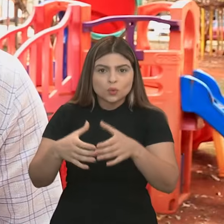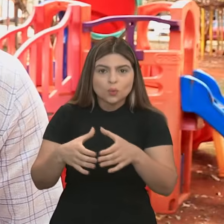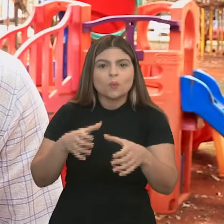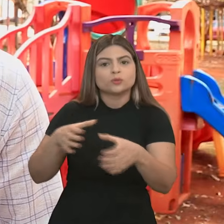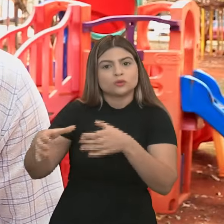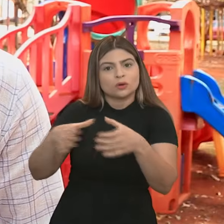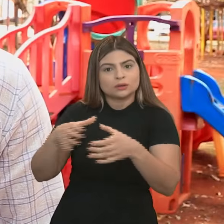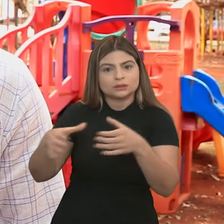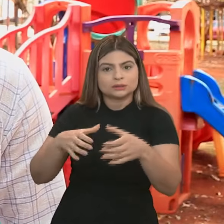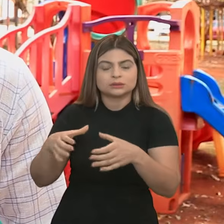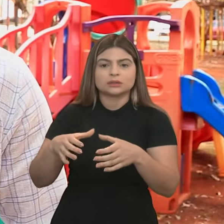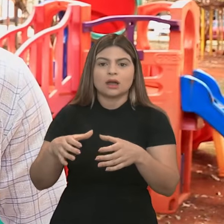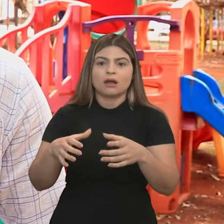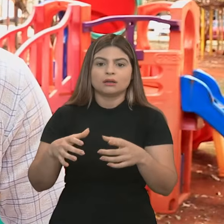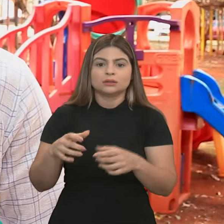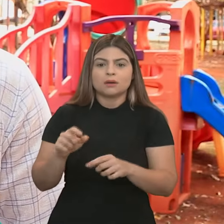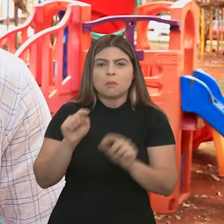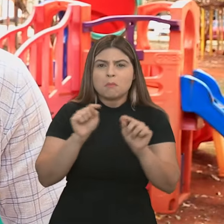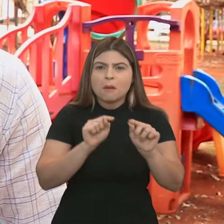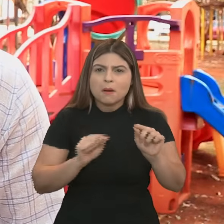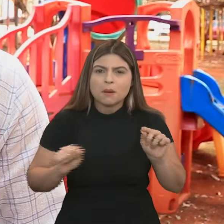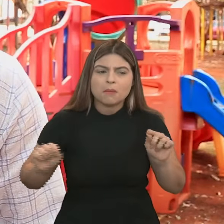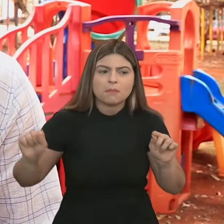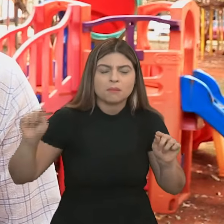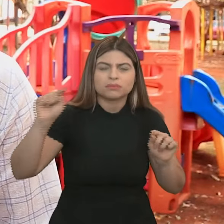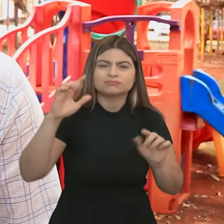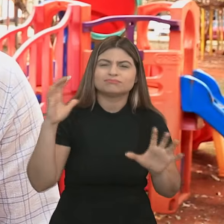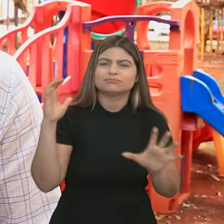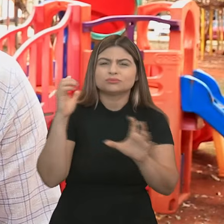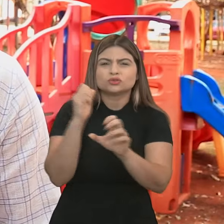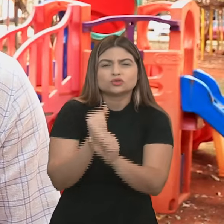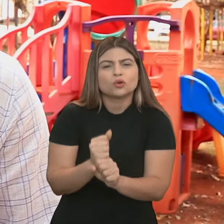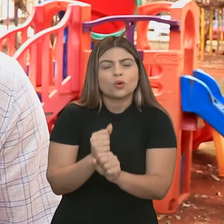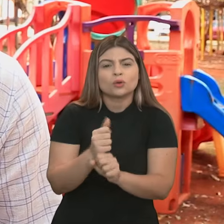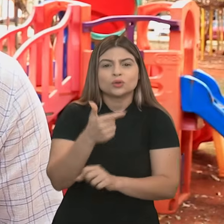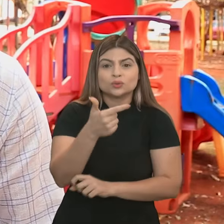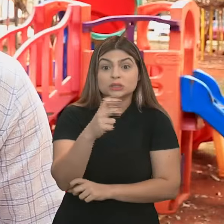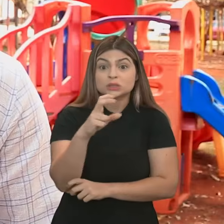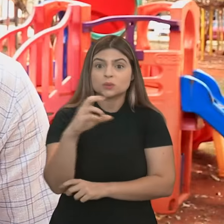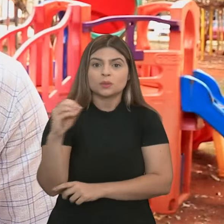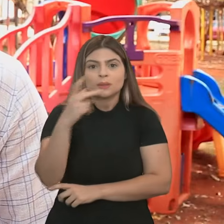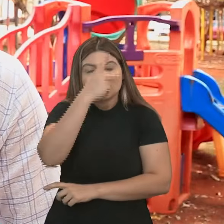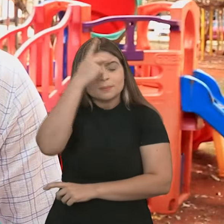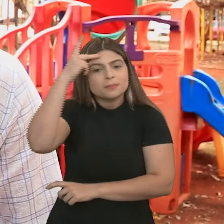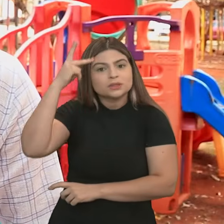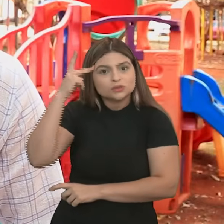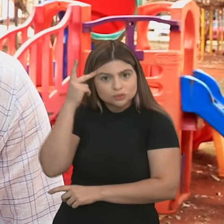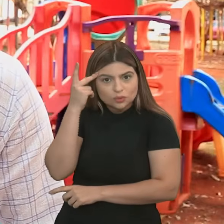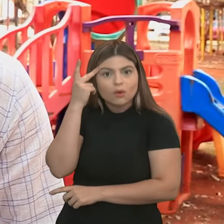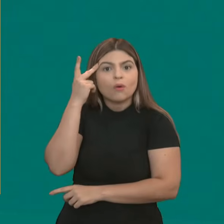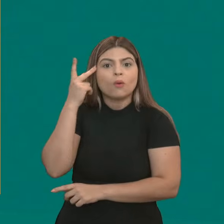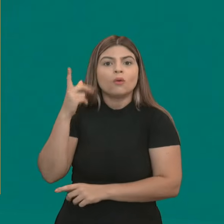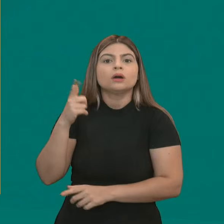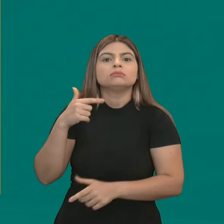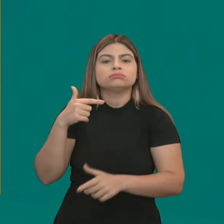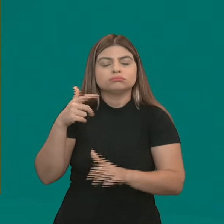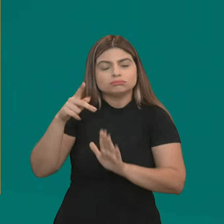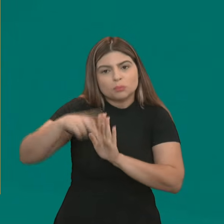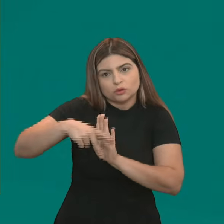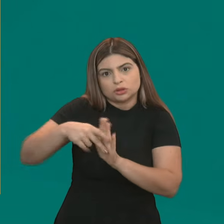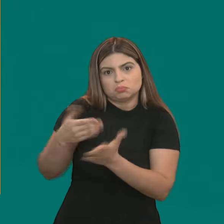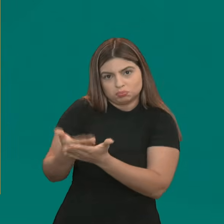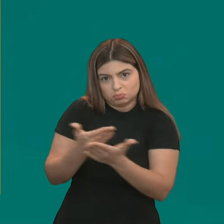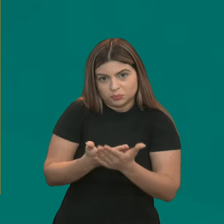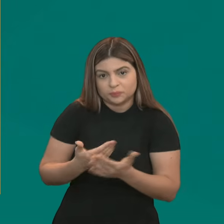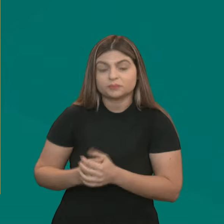dos 6 centros municipais de educação infantil, totalizando aí mais de 250 pessoas contempladas com esse projeto. Para a